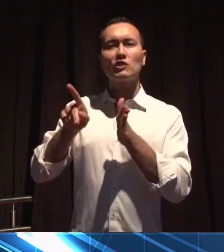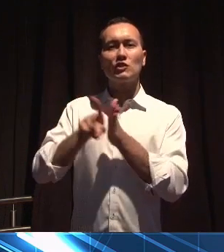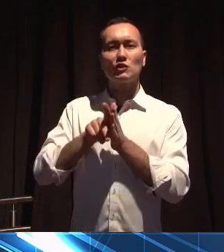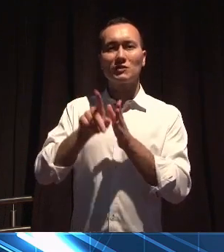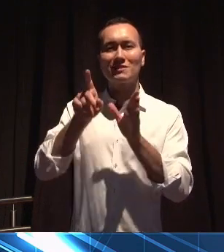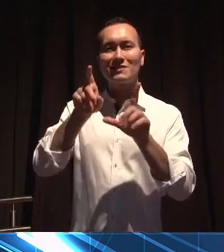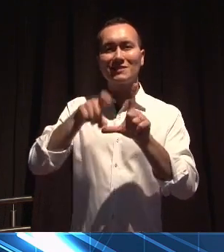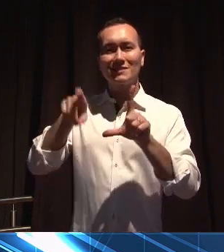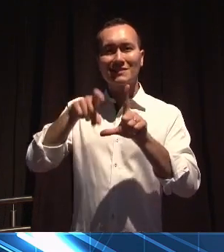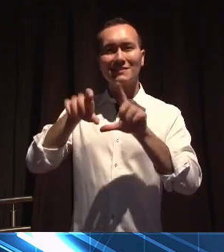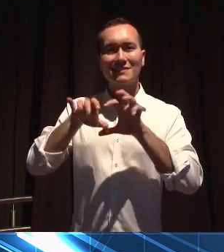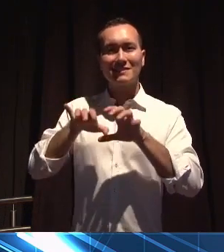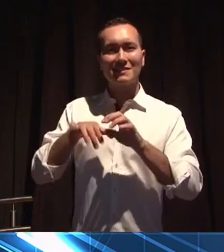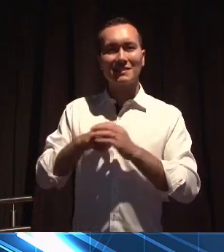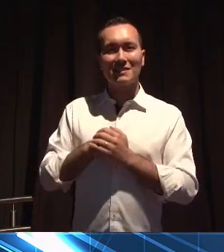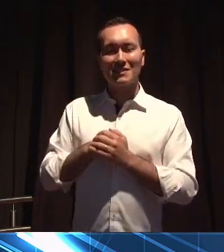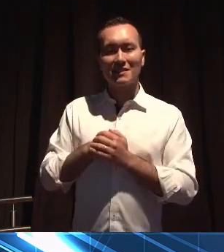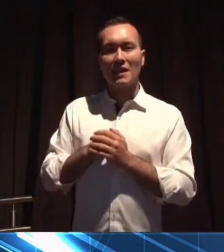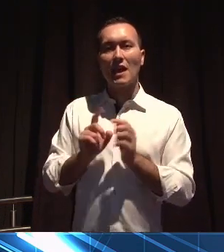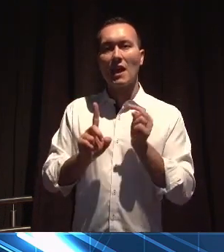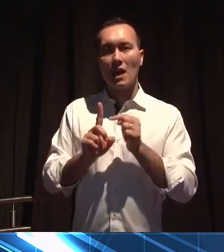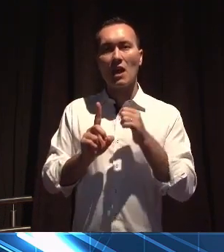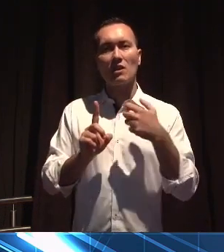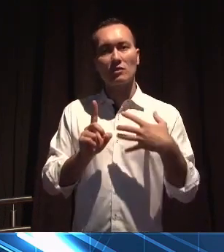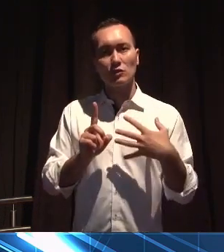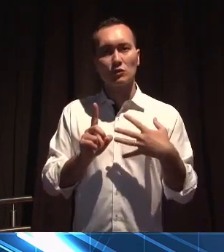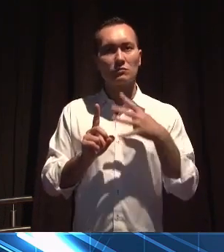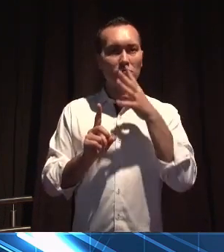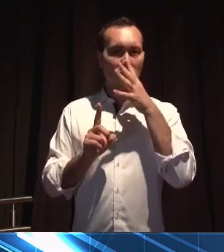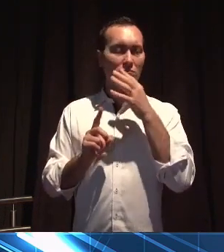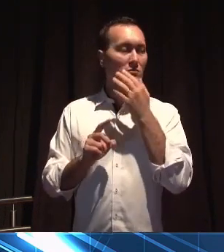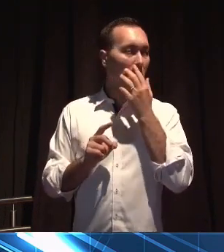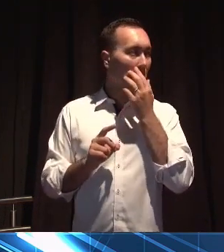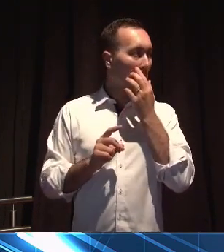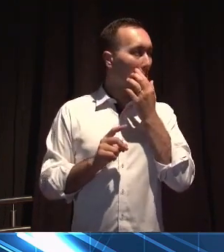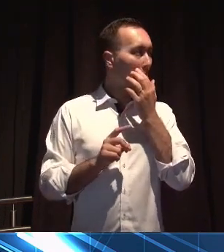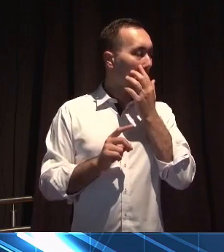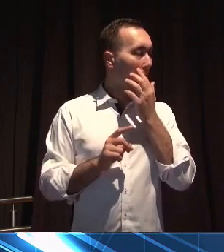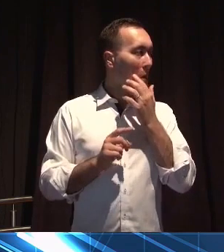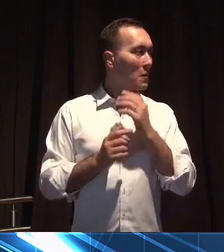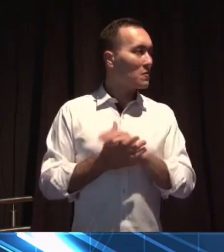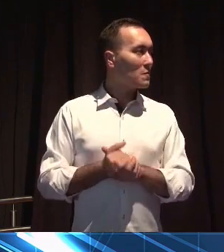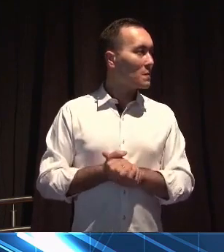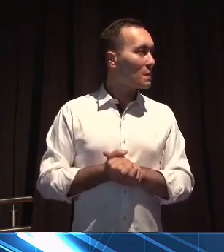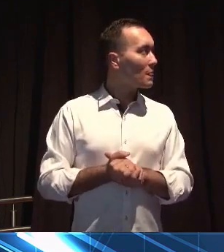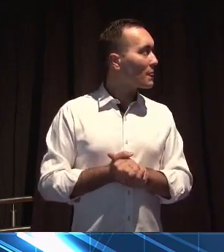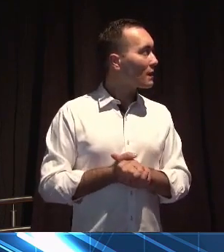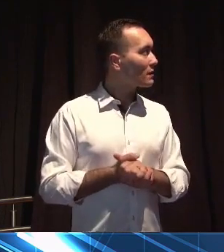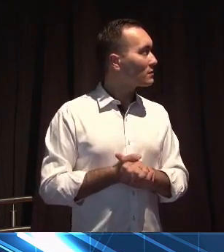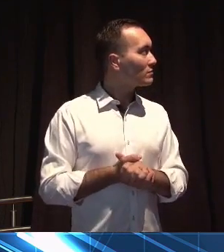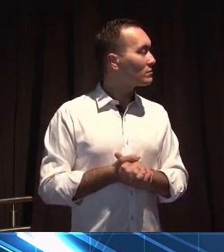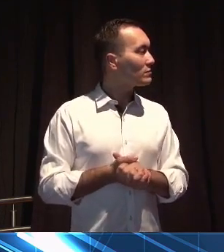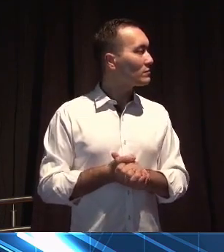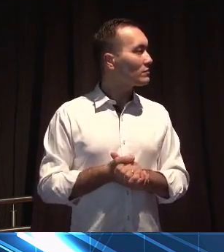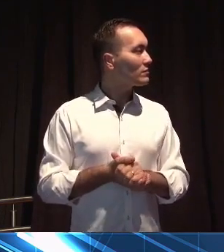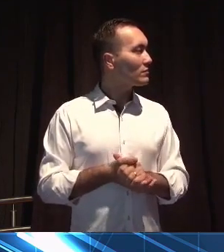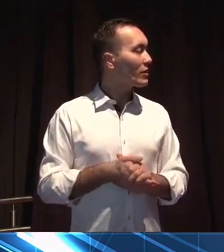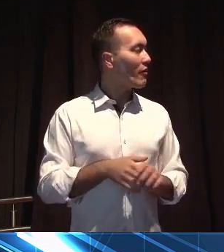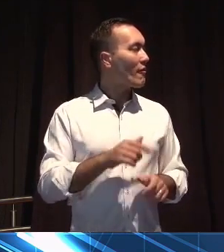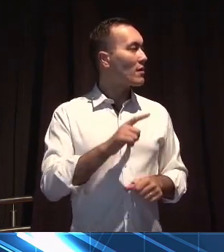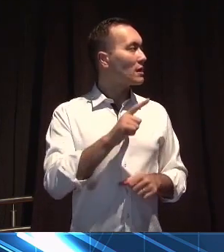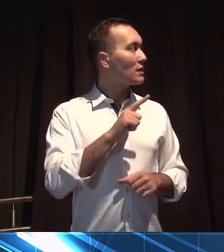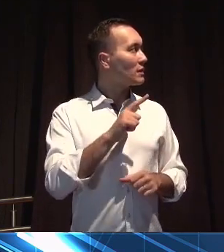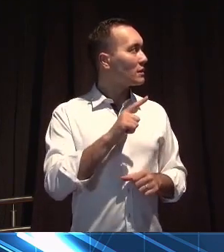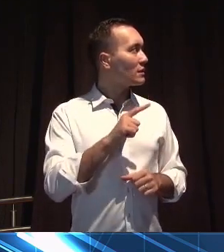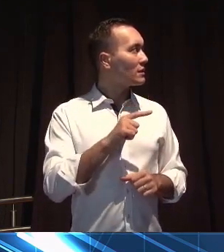Quase Tudo falta ir então interferência tem uma definição útil mais incorreta que é eu usar a ideia de coesão